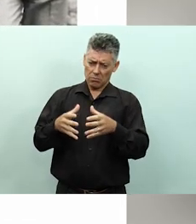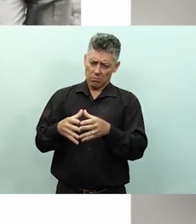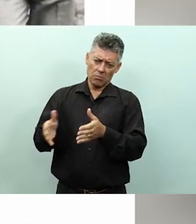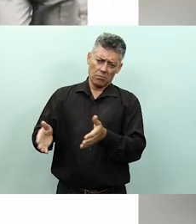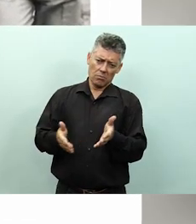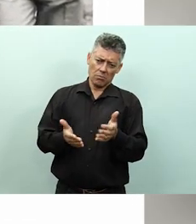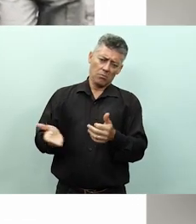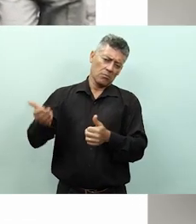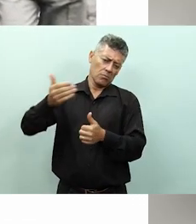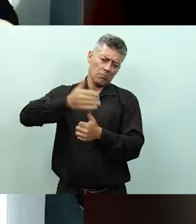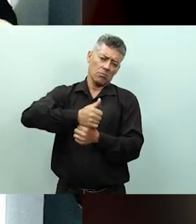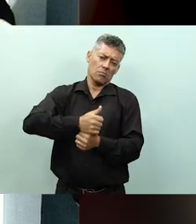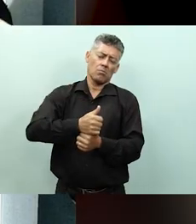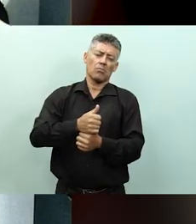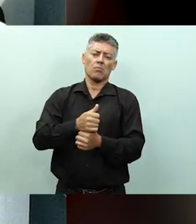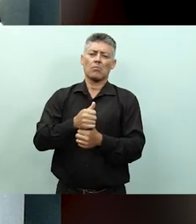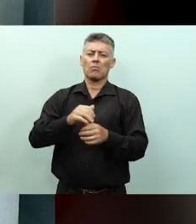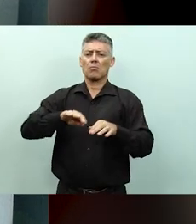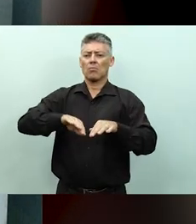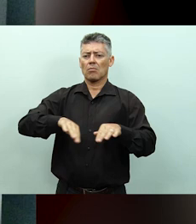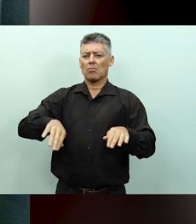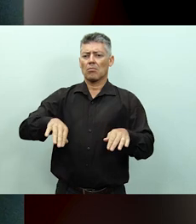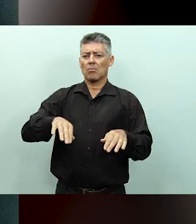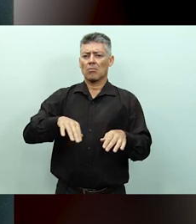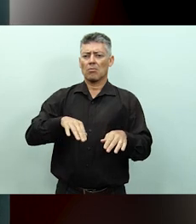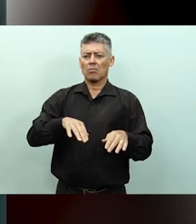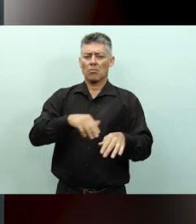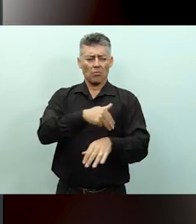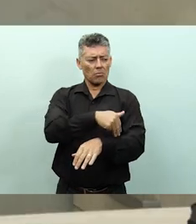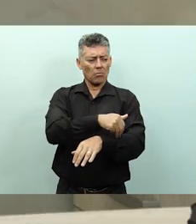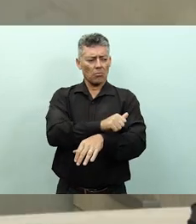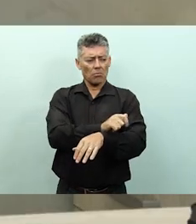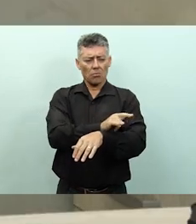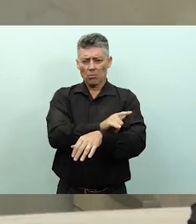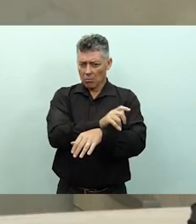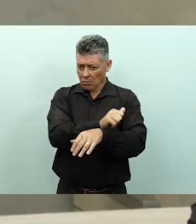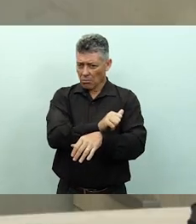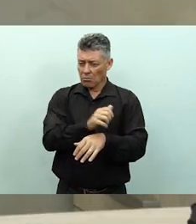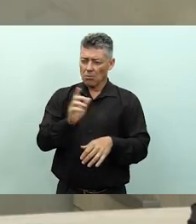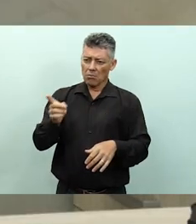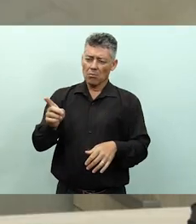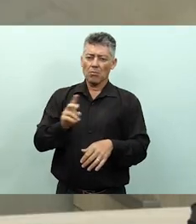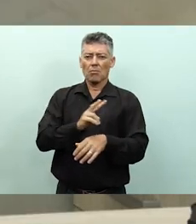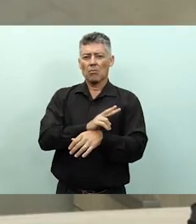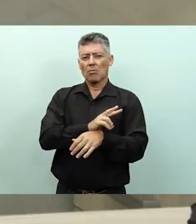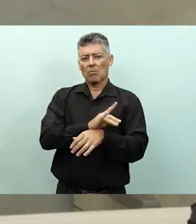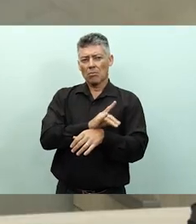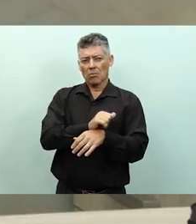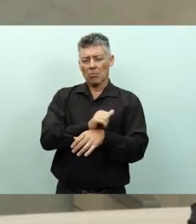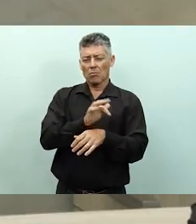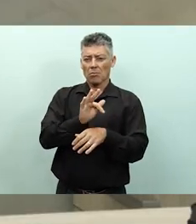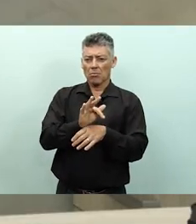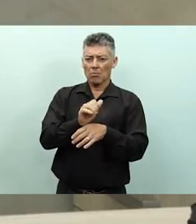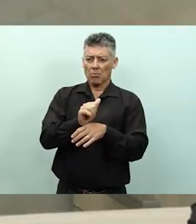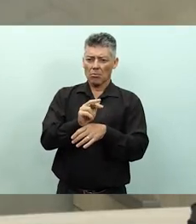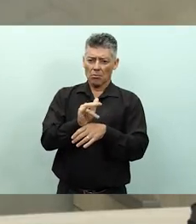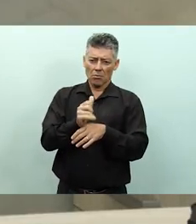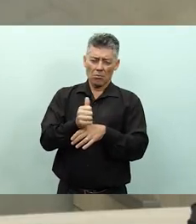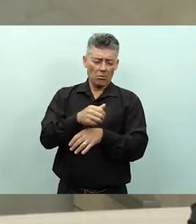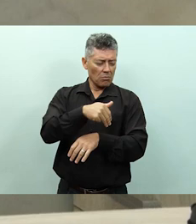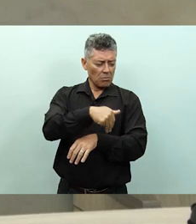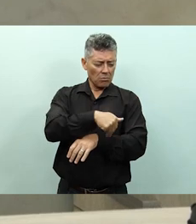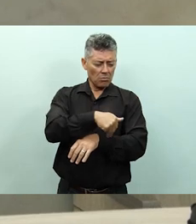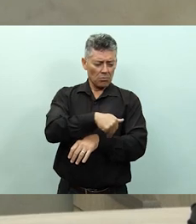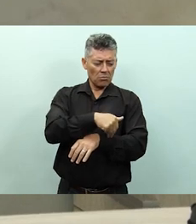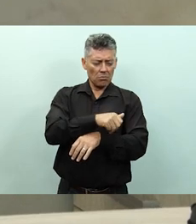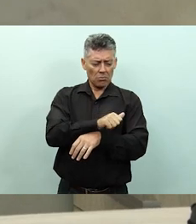se separar de Lavoisier, Vilma retirou Maia do sobrenome. Vilma, nessa época, já era Vilma de Faria, não era mais Vilma Maia, né?